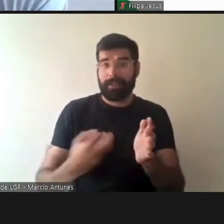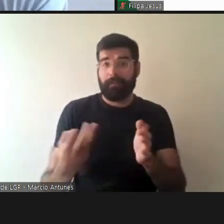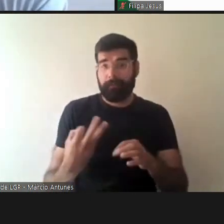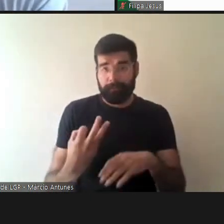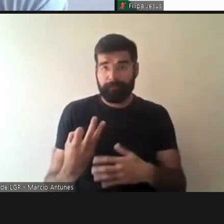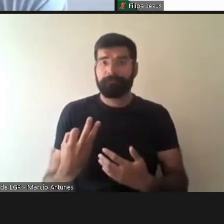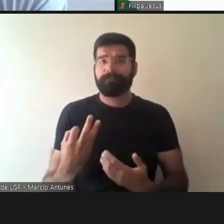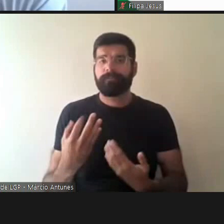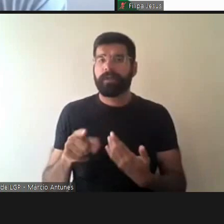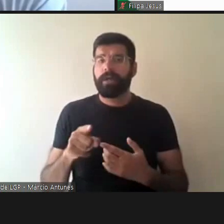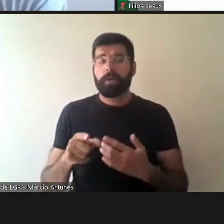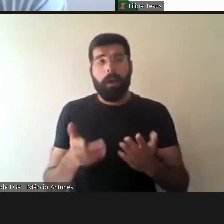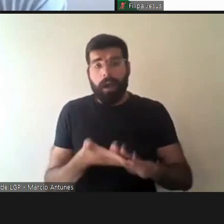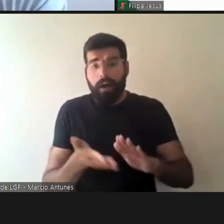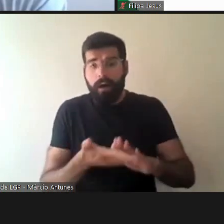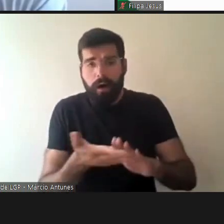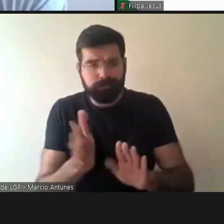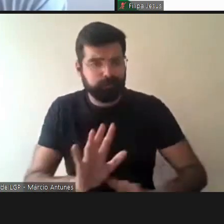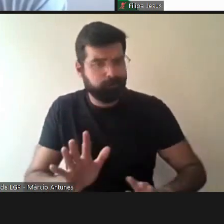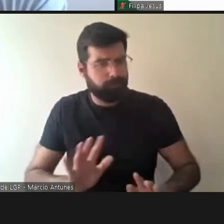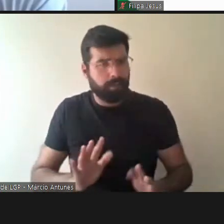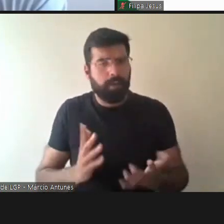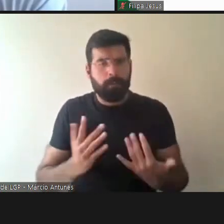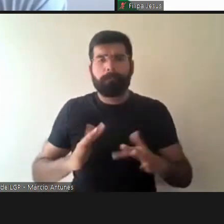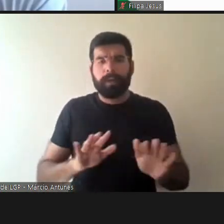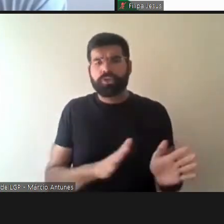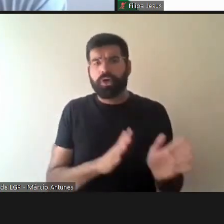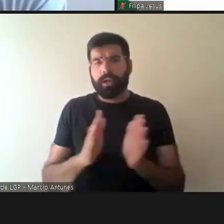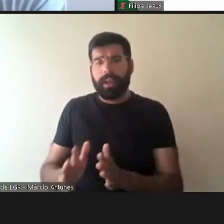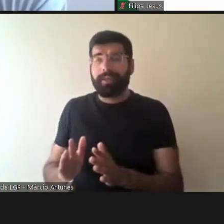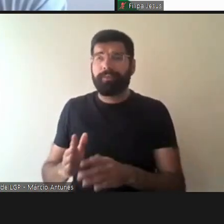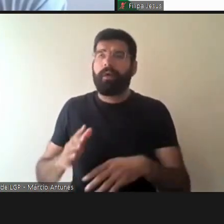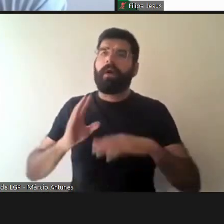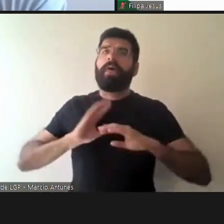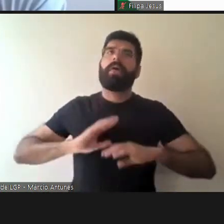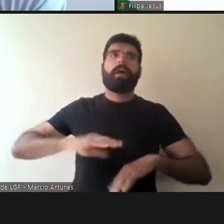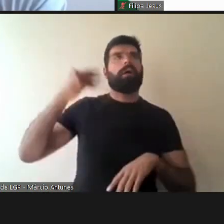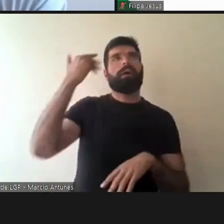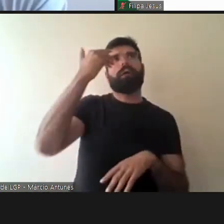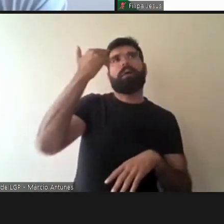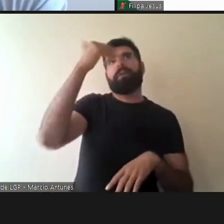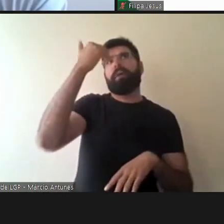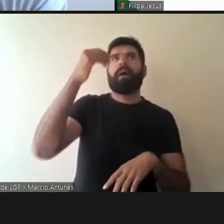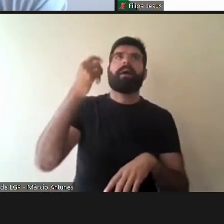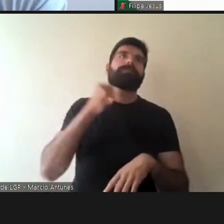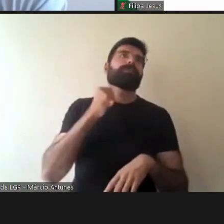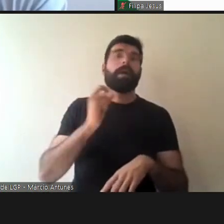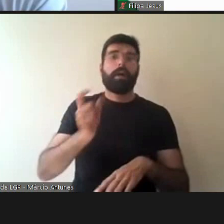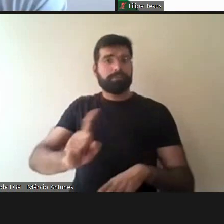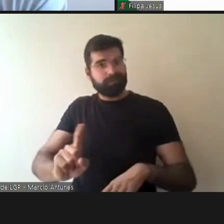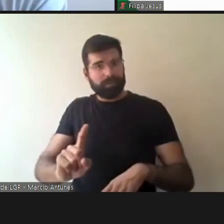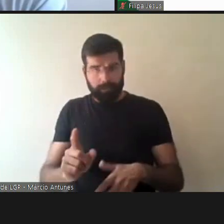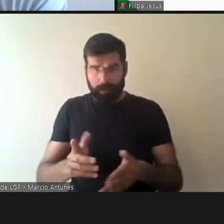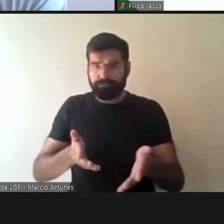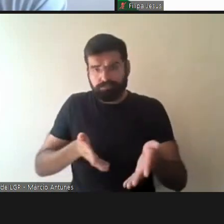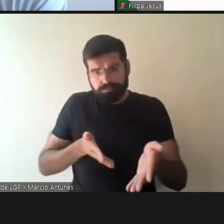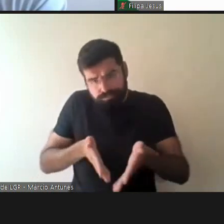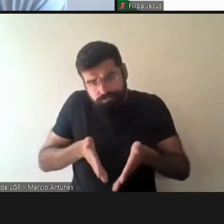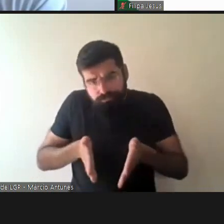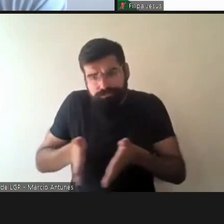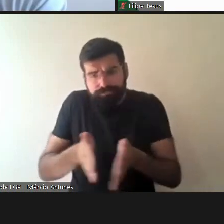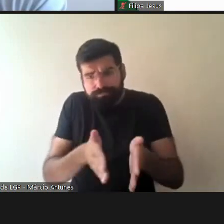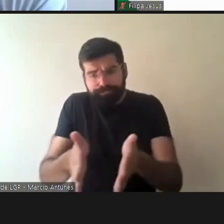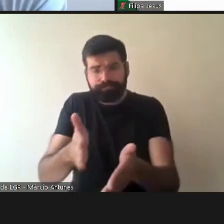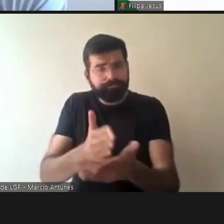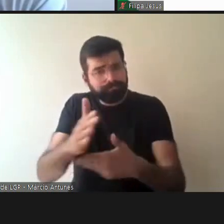grande pressa, mas sem grande relaxamento, tentando que o processo